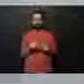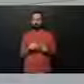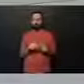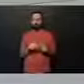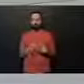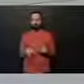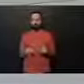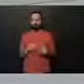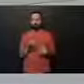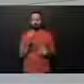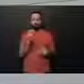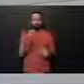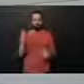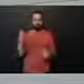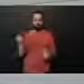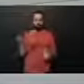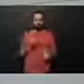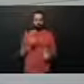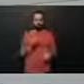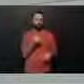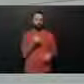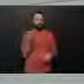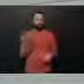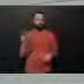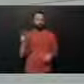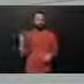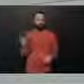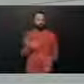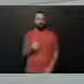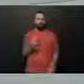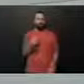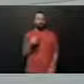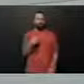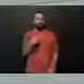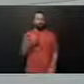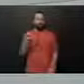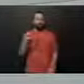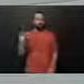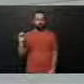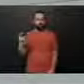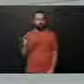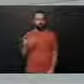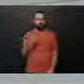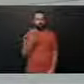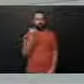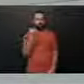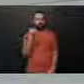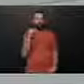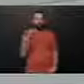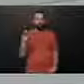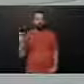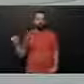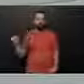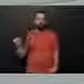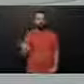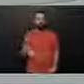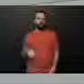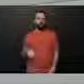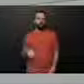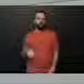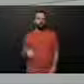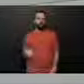400, 500, 600, 700, 800.